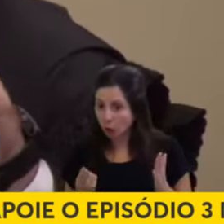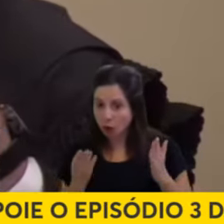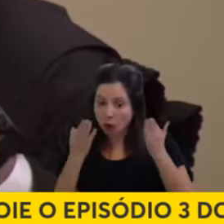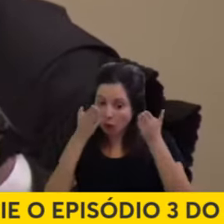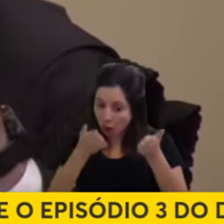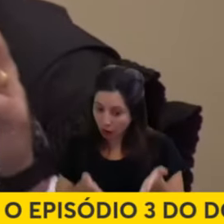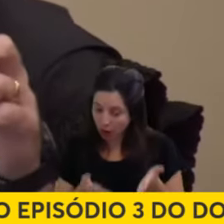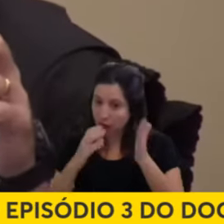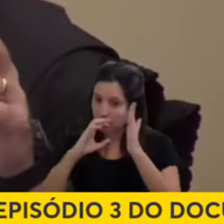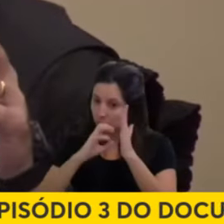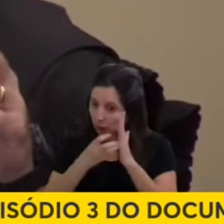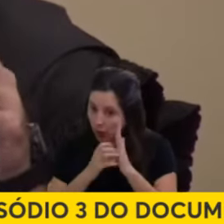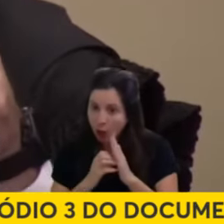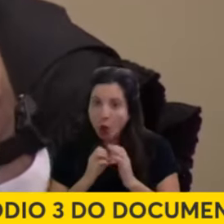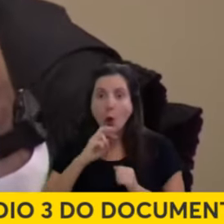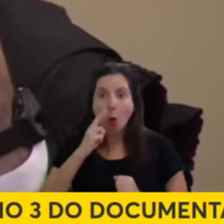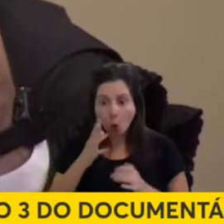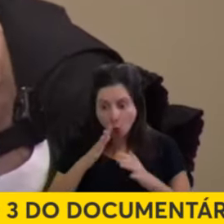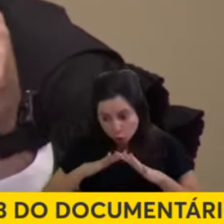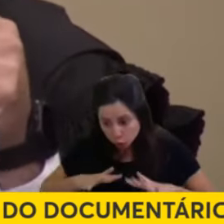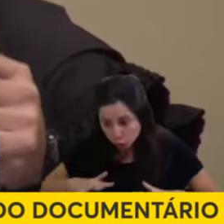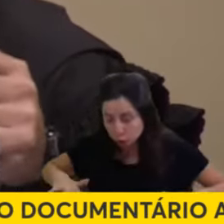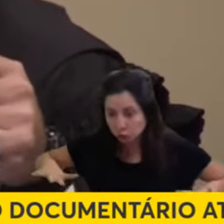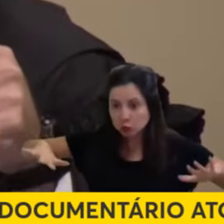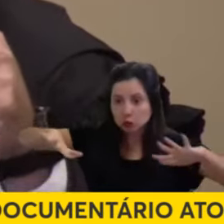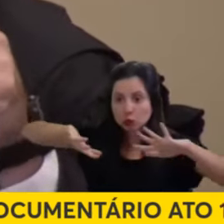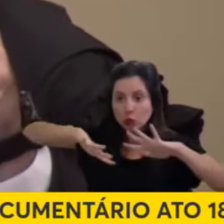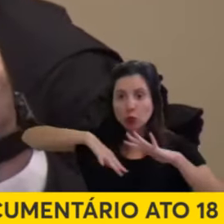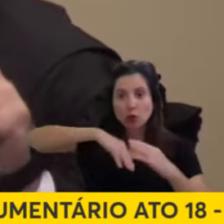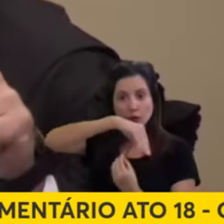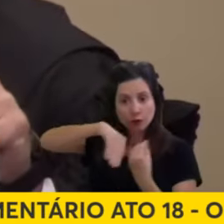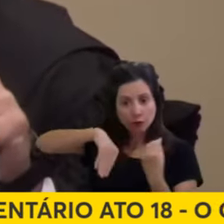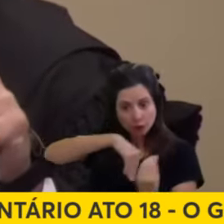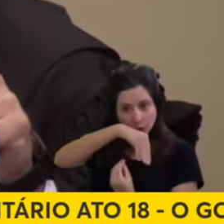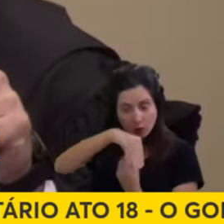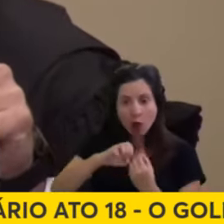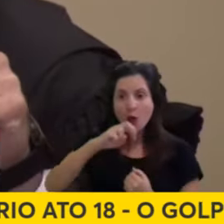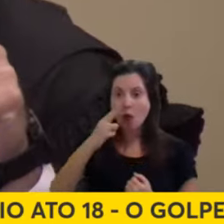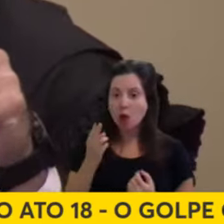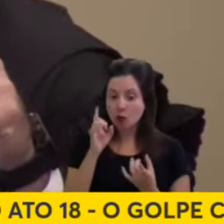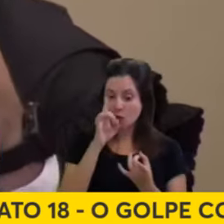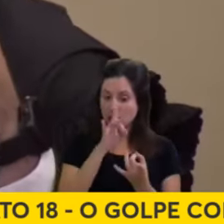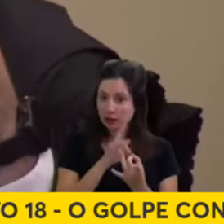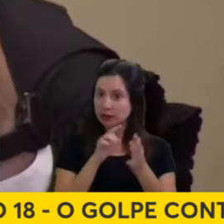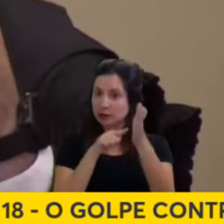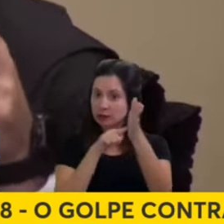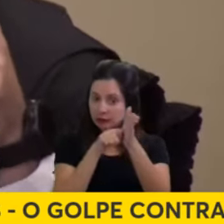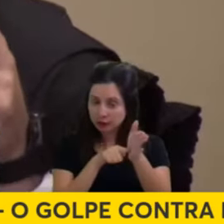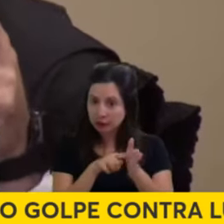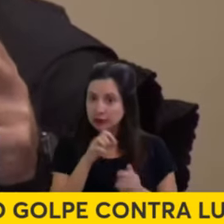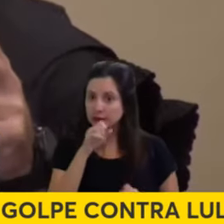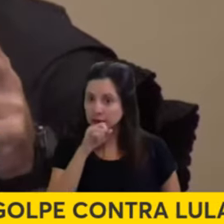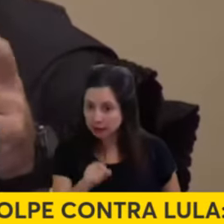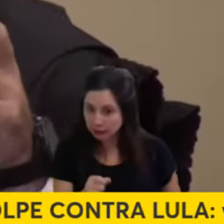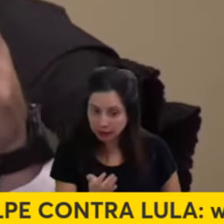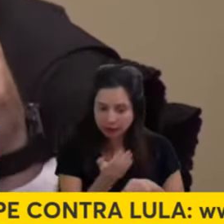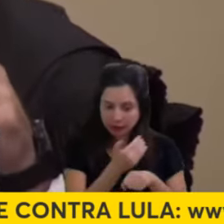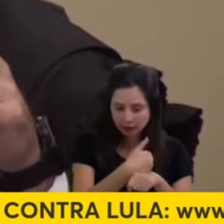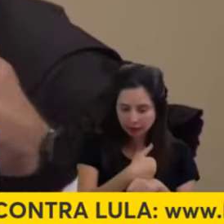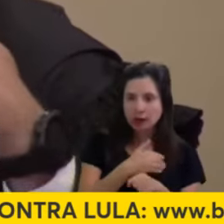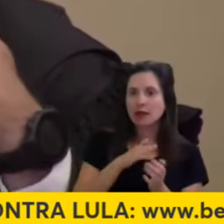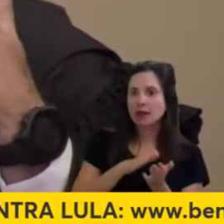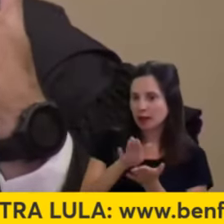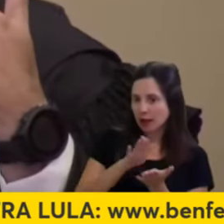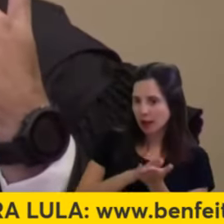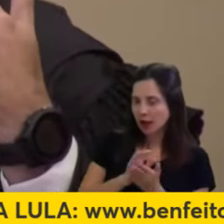ou de todos os filiados se seriam de pré-campanha em benefício específico dos investigados se seriam antecipações de gastos eleitorais ou